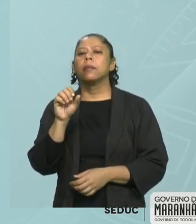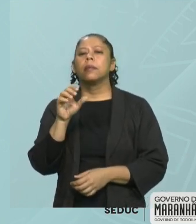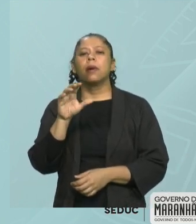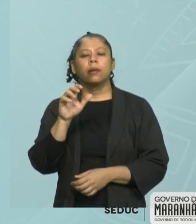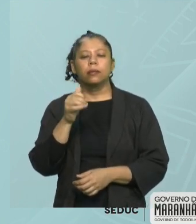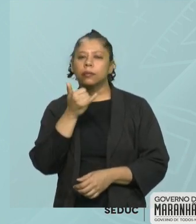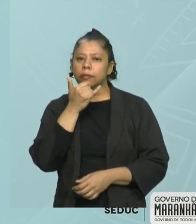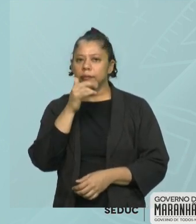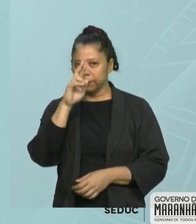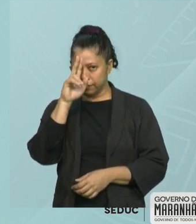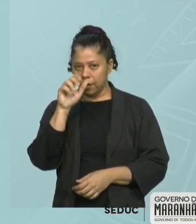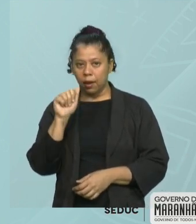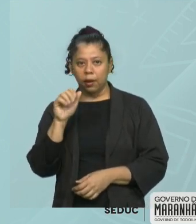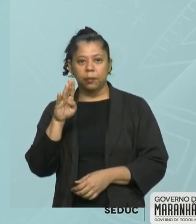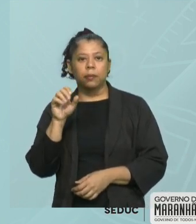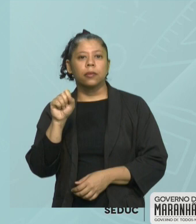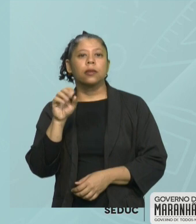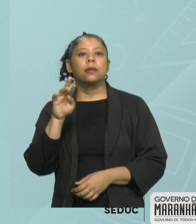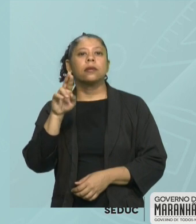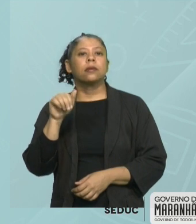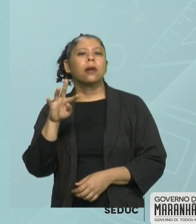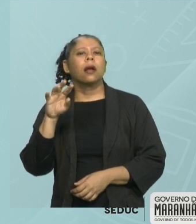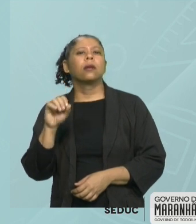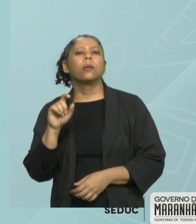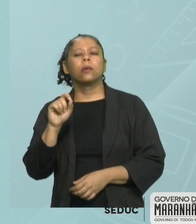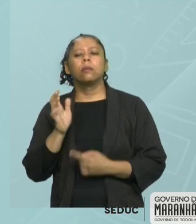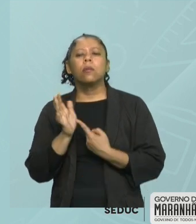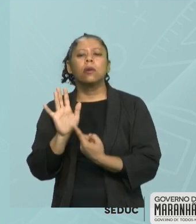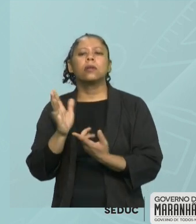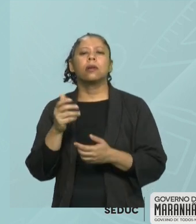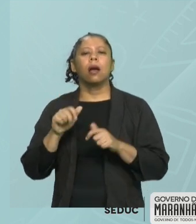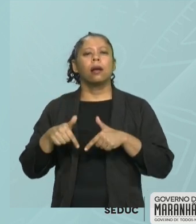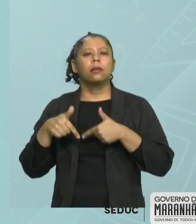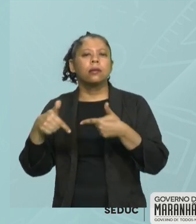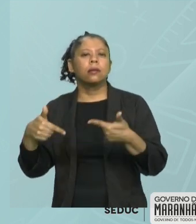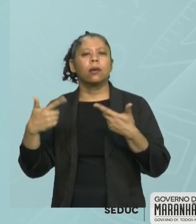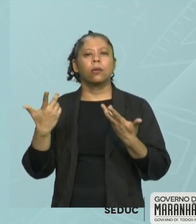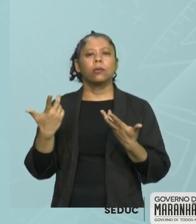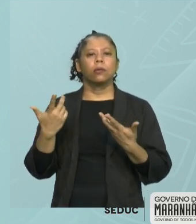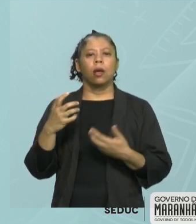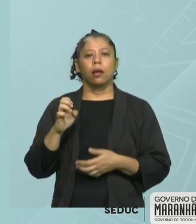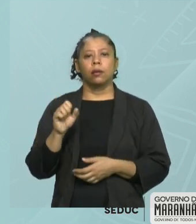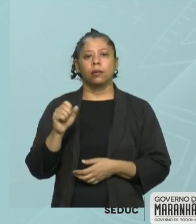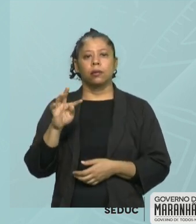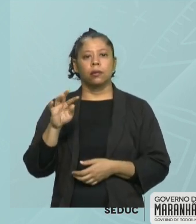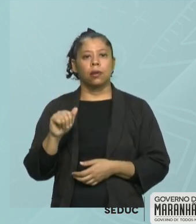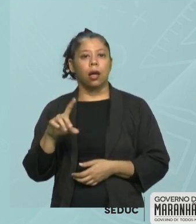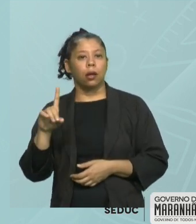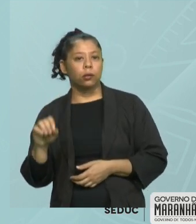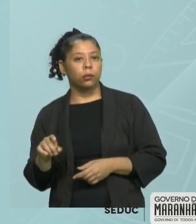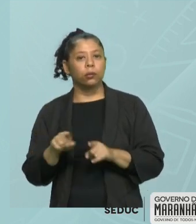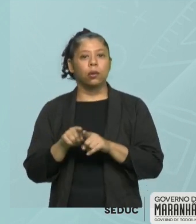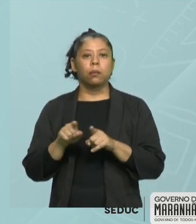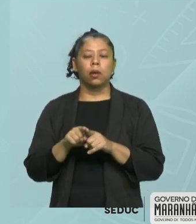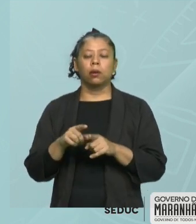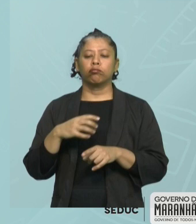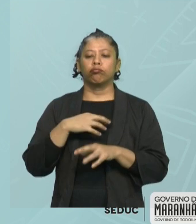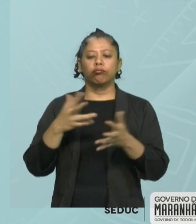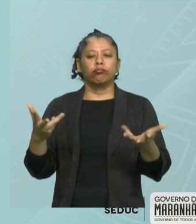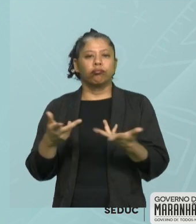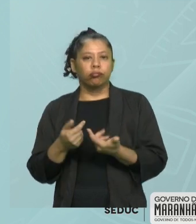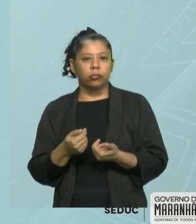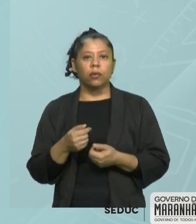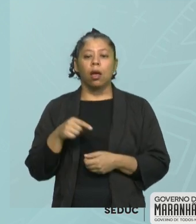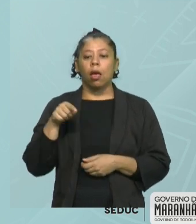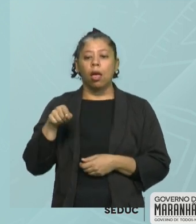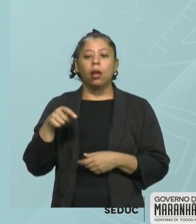ações, os estados, os sentimentos e as qualidades. São seres que vão depender de outros